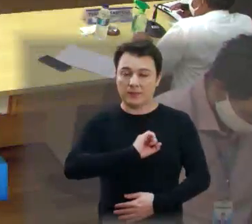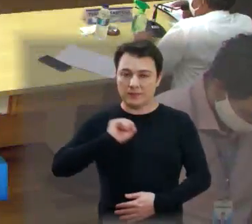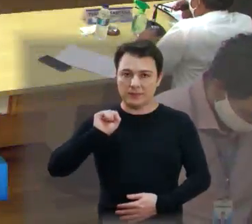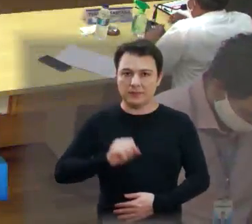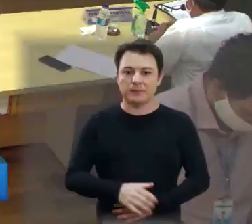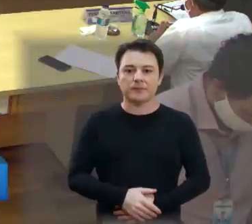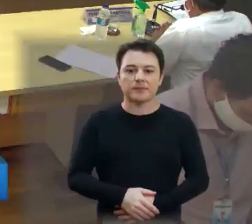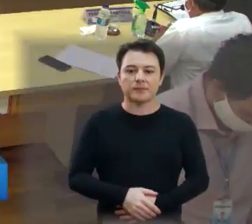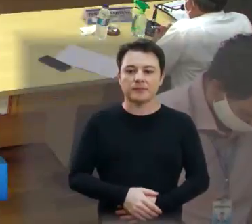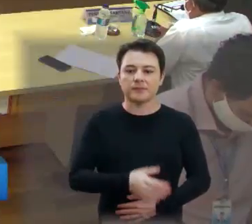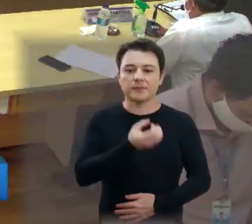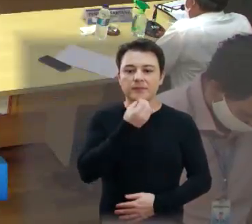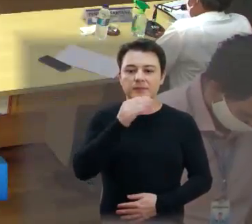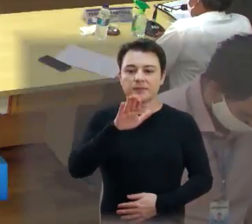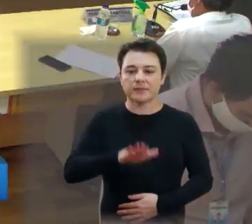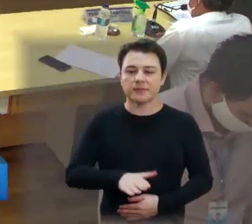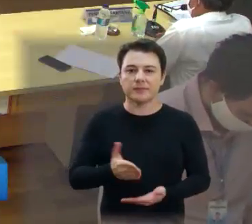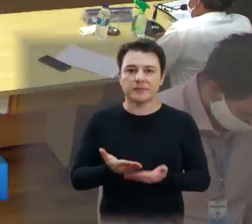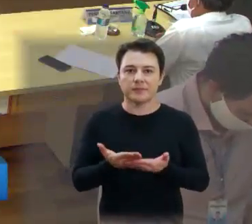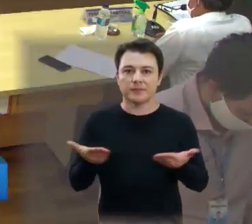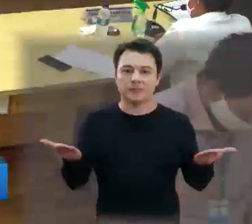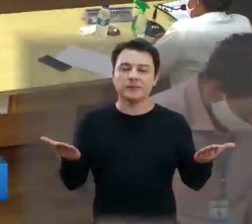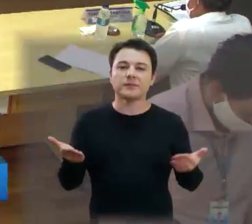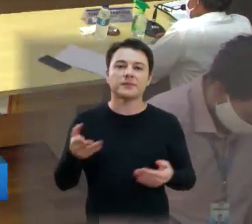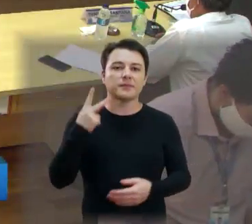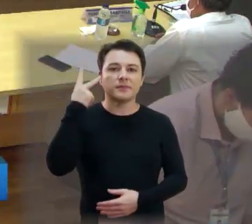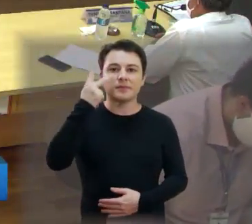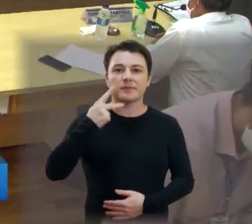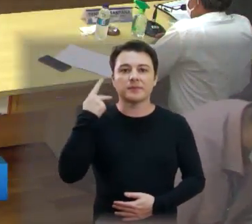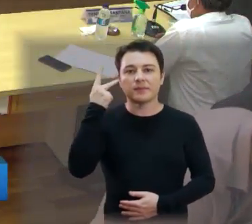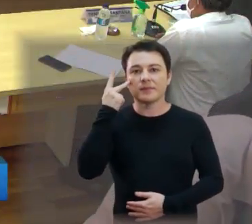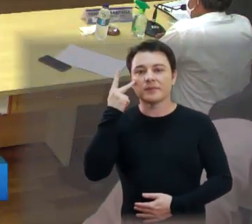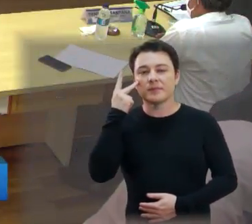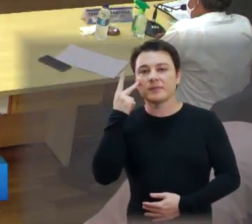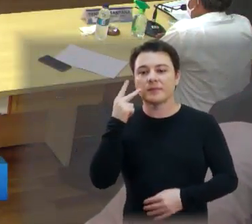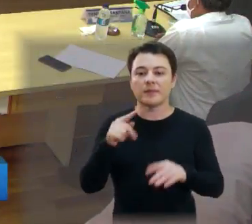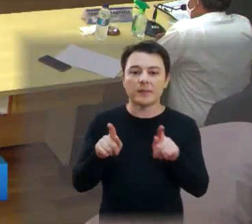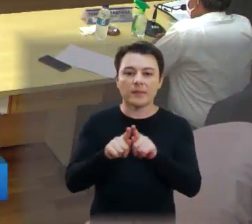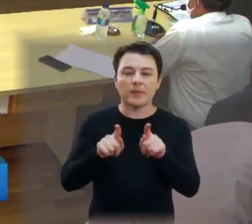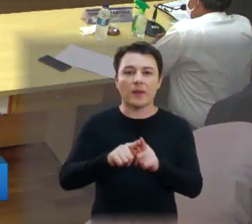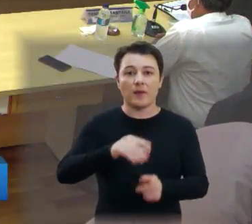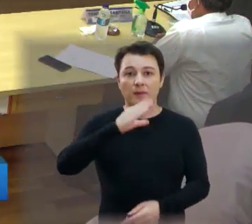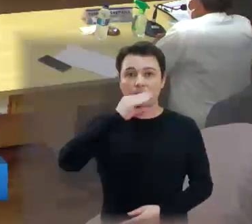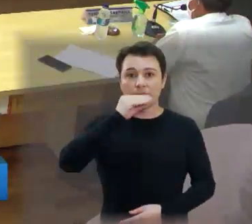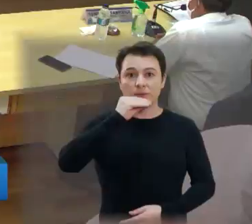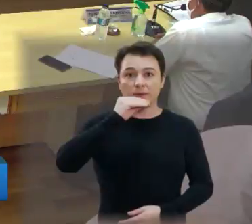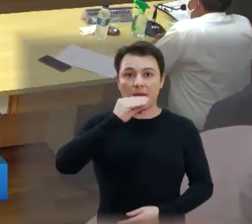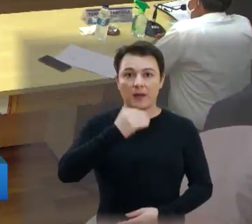Muito boa tarde a todos. Cumprimento os senhores vereadores, cumprimento os funcionários,